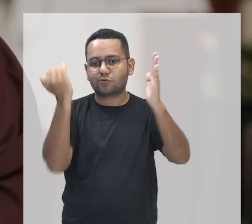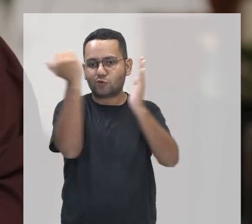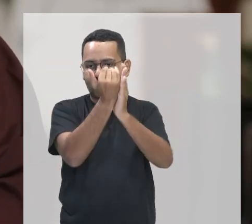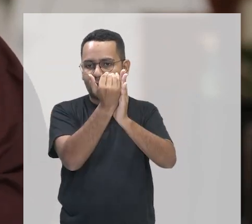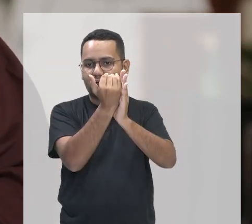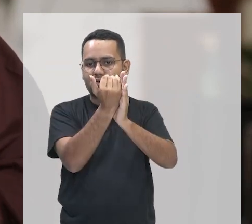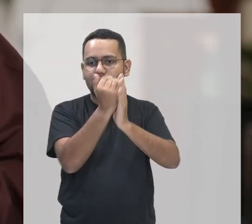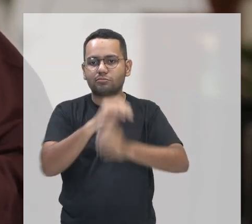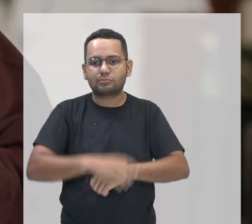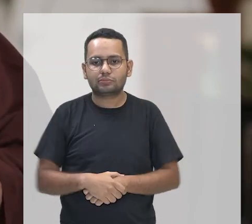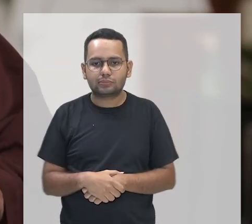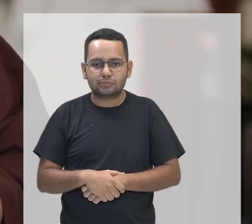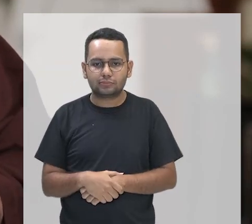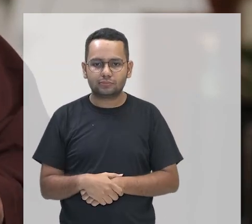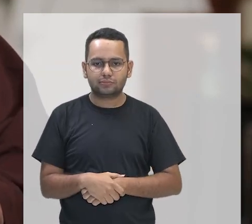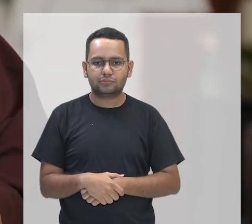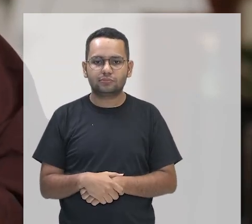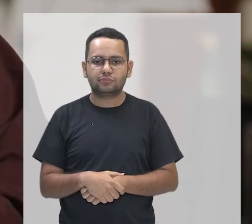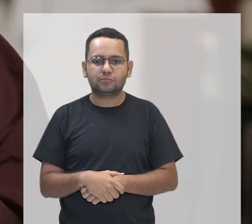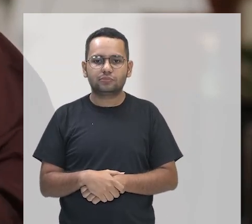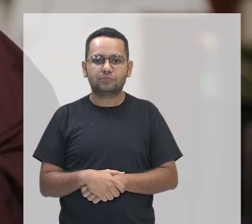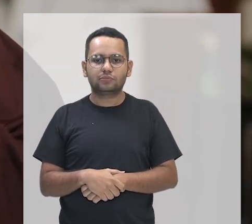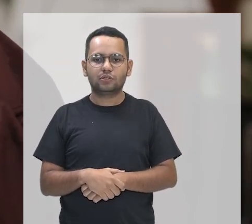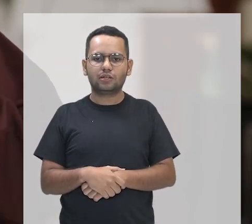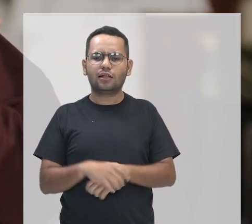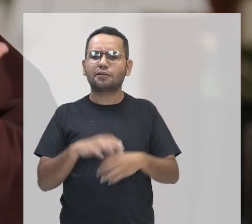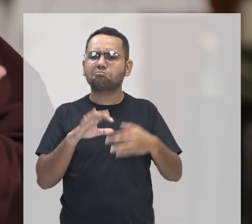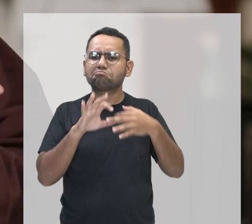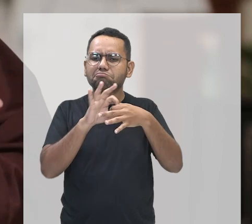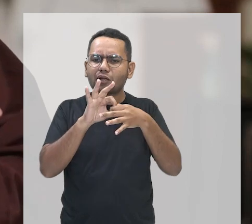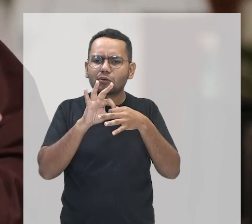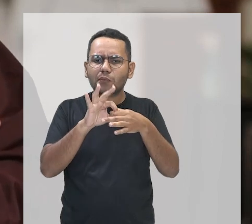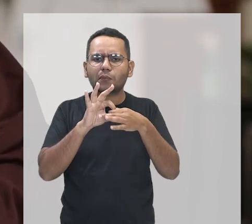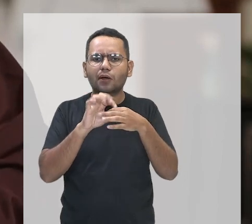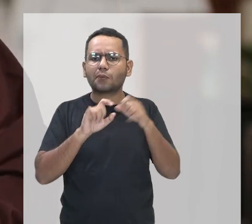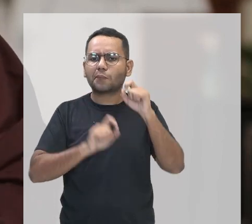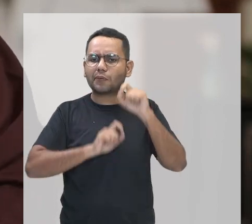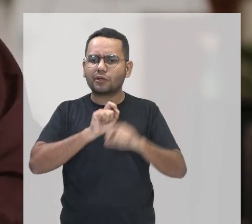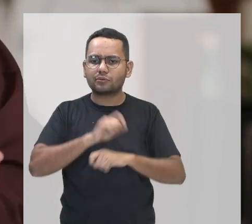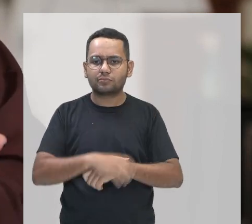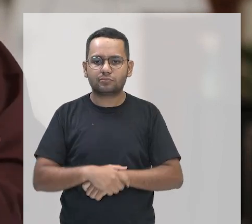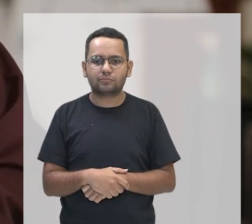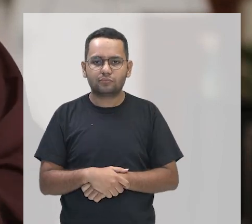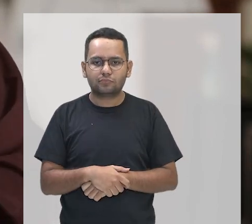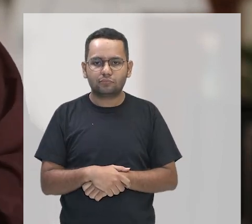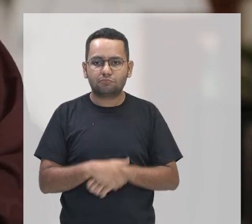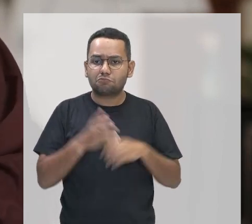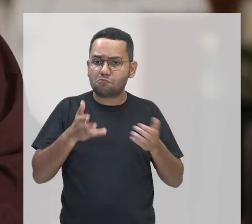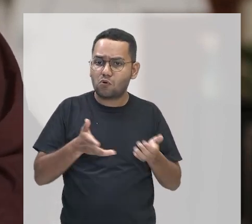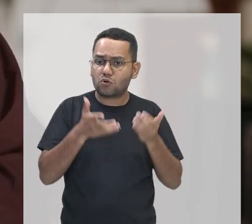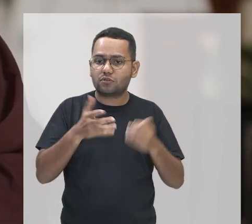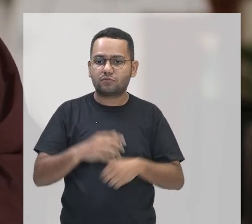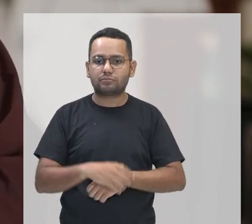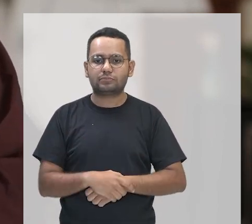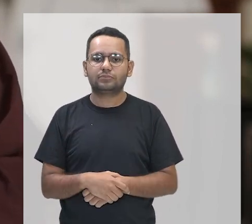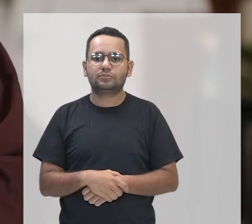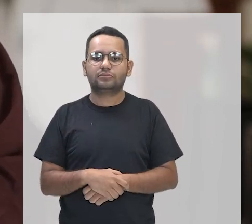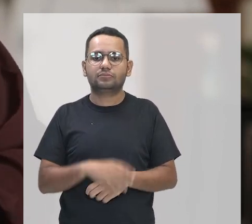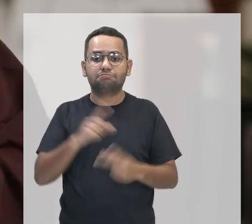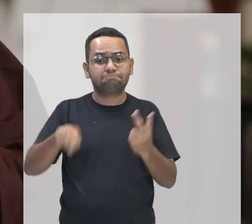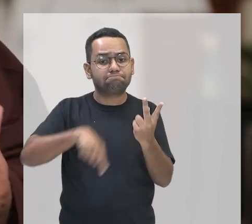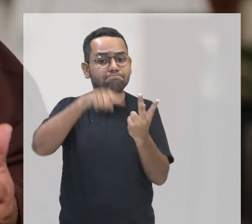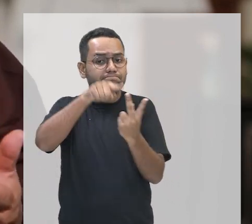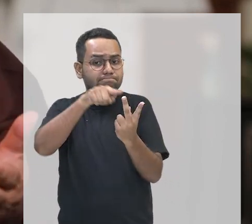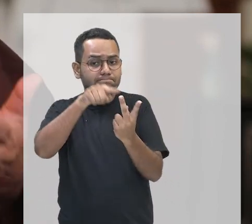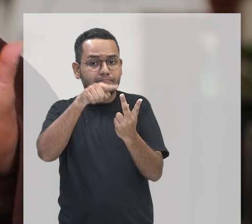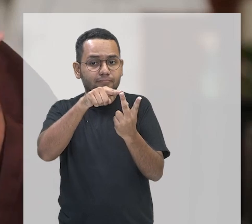do sobrenatural, daquilo que nos liga àquilo que nos impulsiona. Os valores